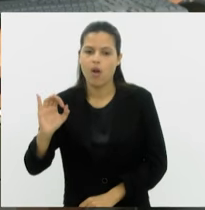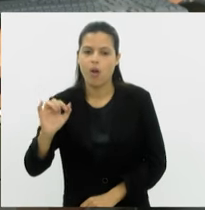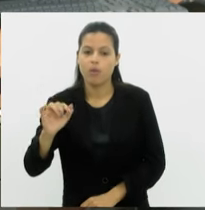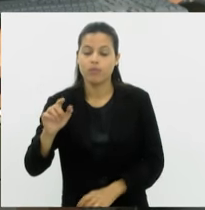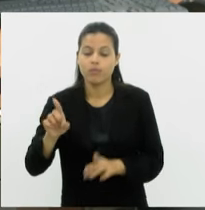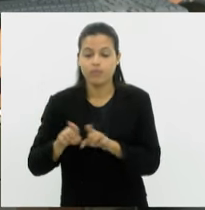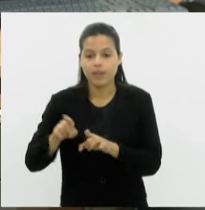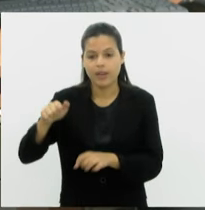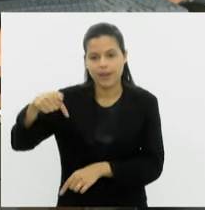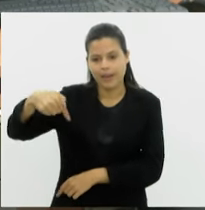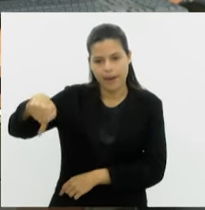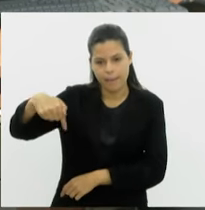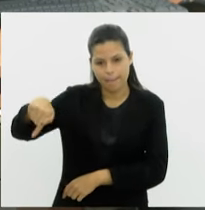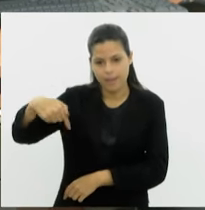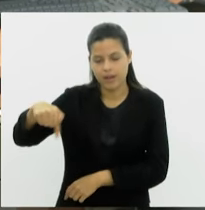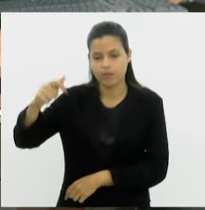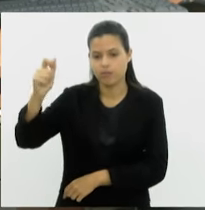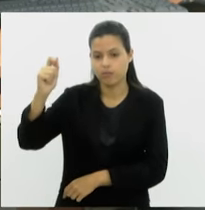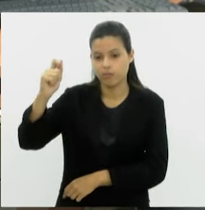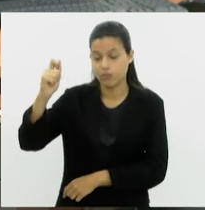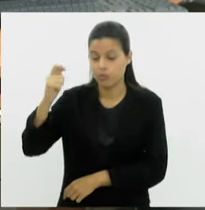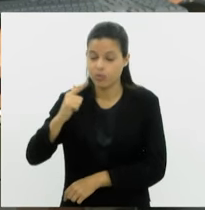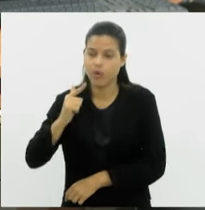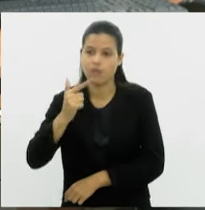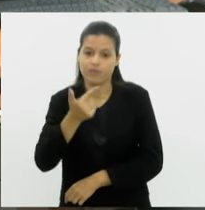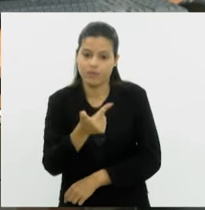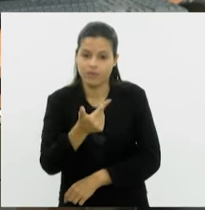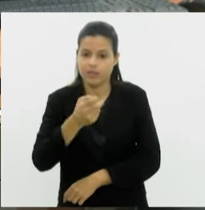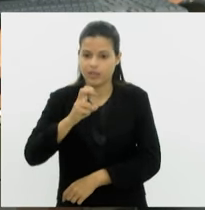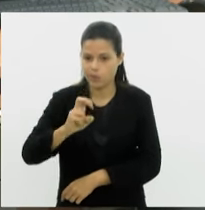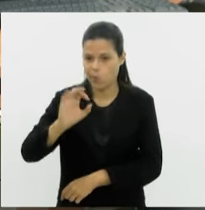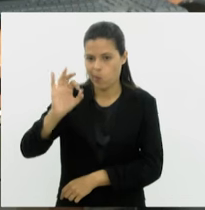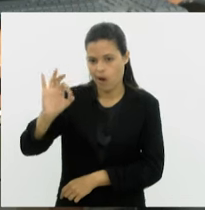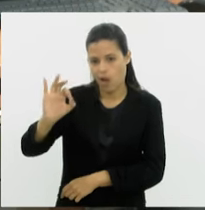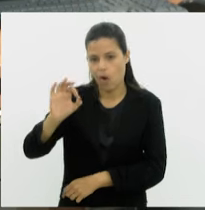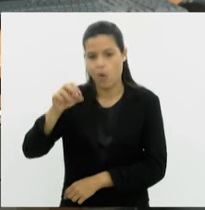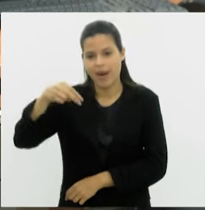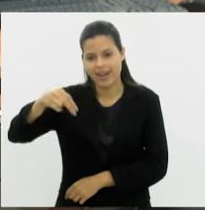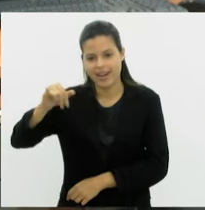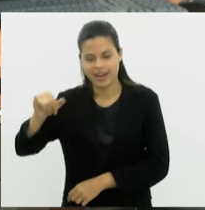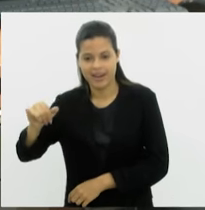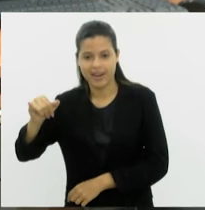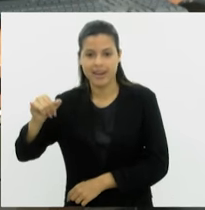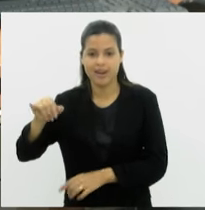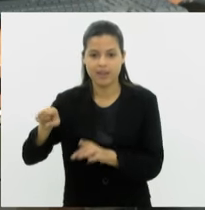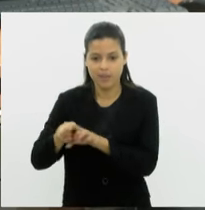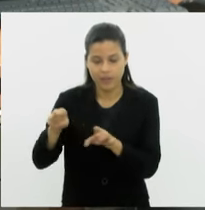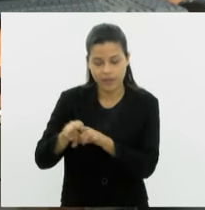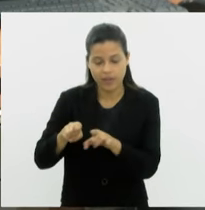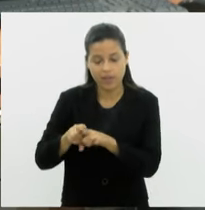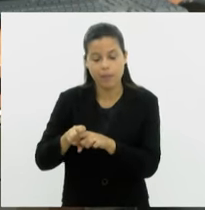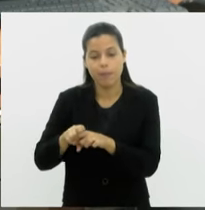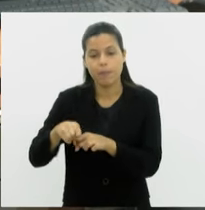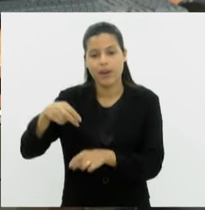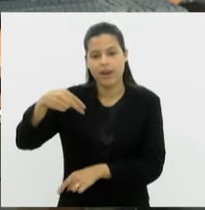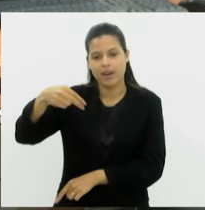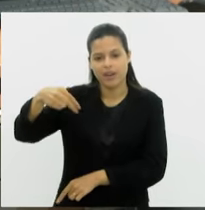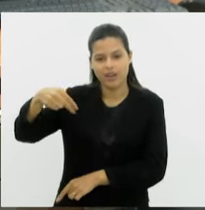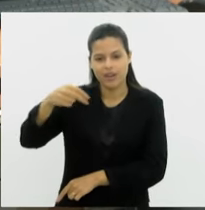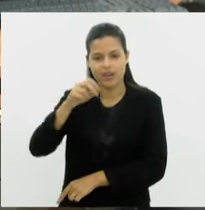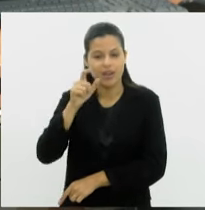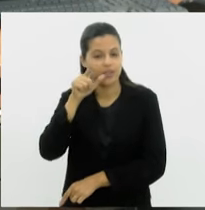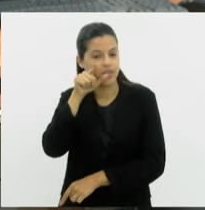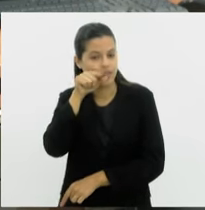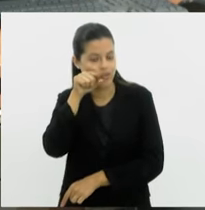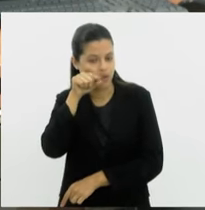Queimados, sol 25 graus, Nova Iguaçu e Nilópolis, nublado, com 24 graus